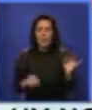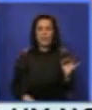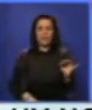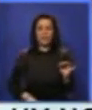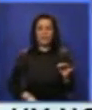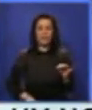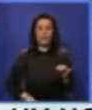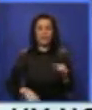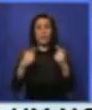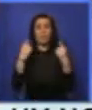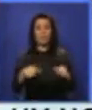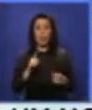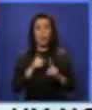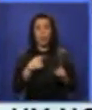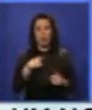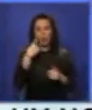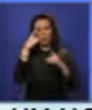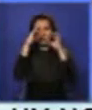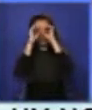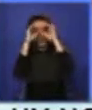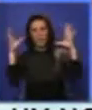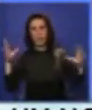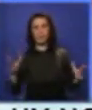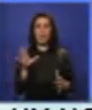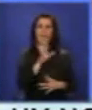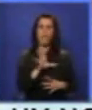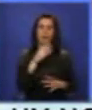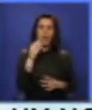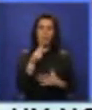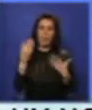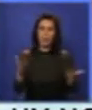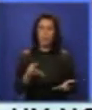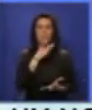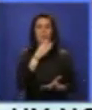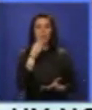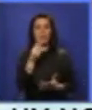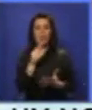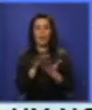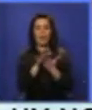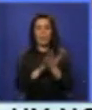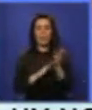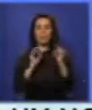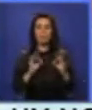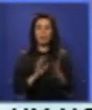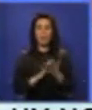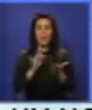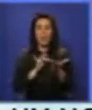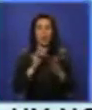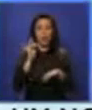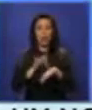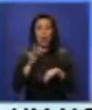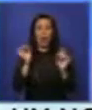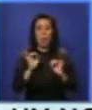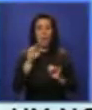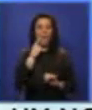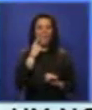apenas mimetizar aquilo que nós idealizamos, a forma ideal, a cor ideal, a textura ideal, sem tocar no dente.